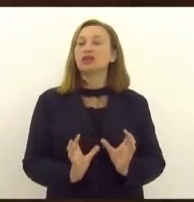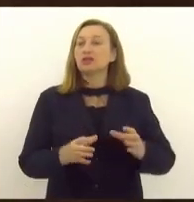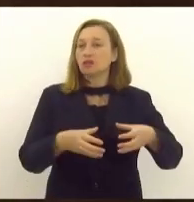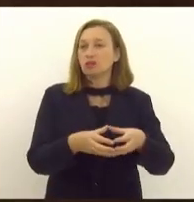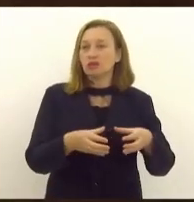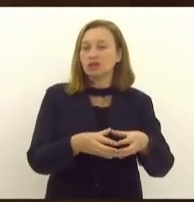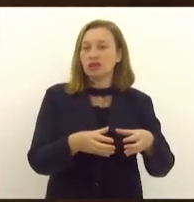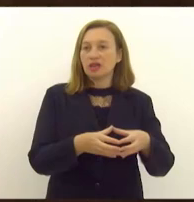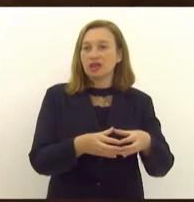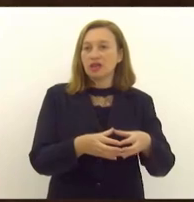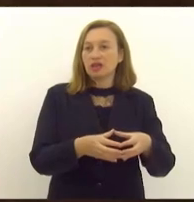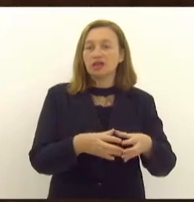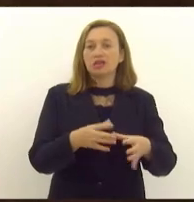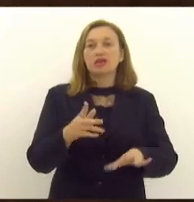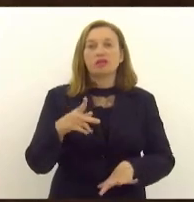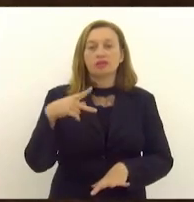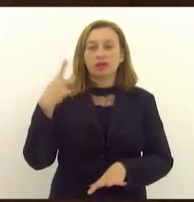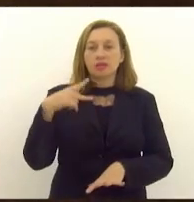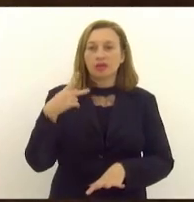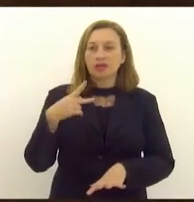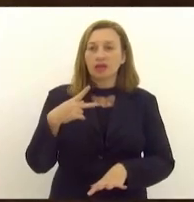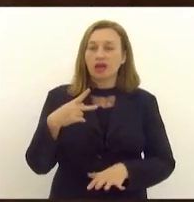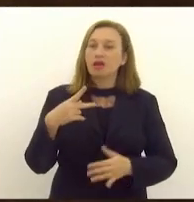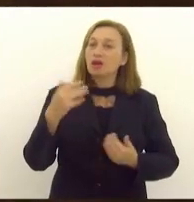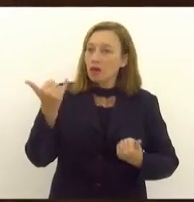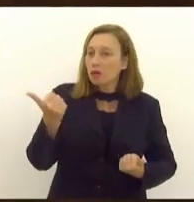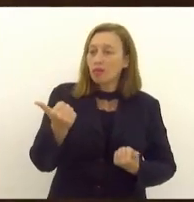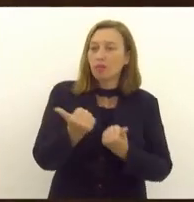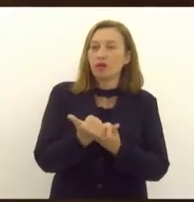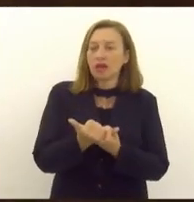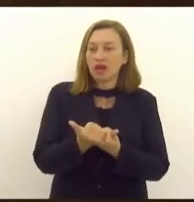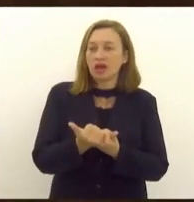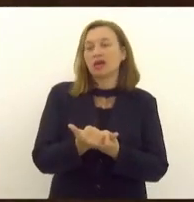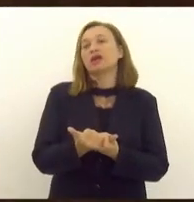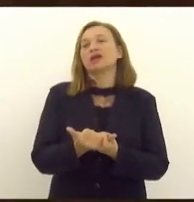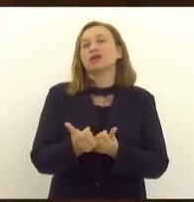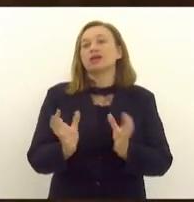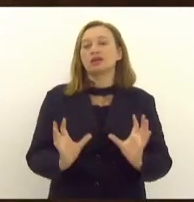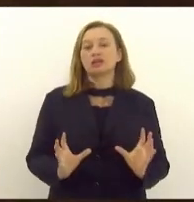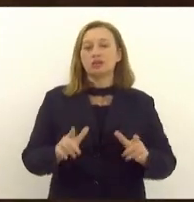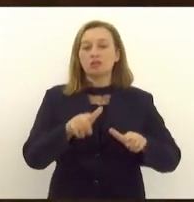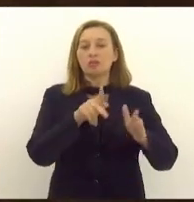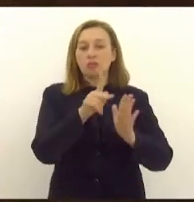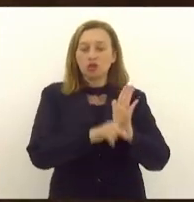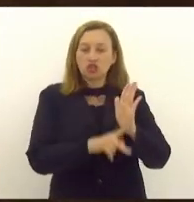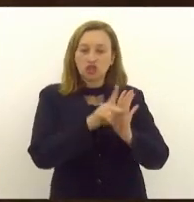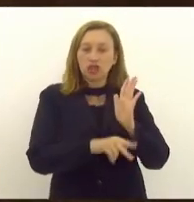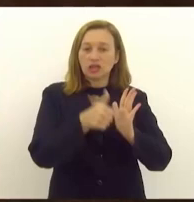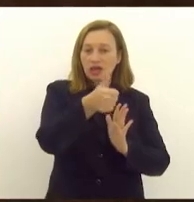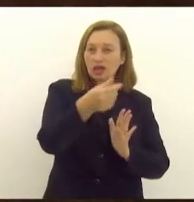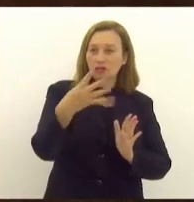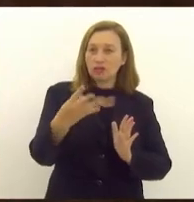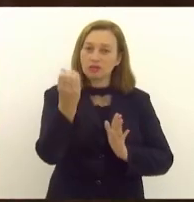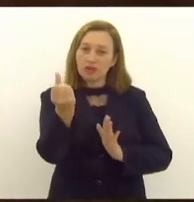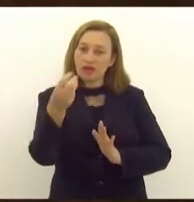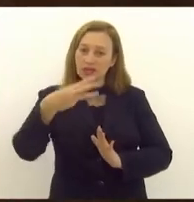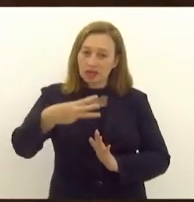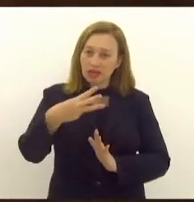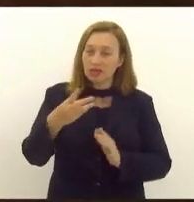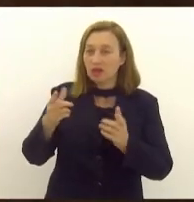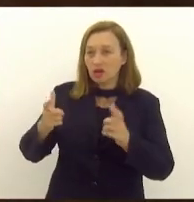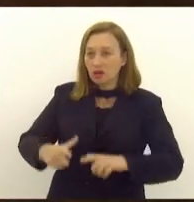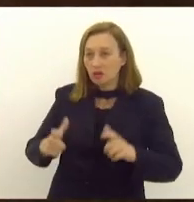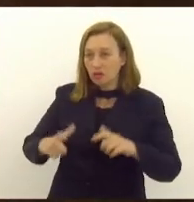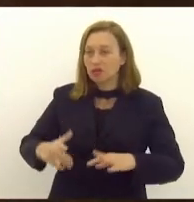não podia deixar de apoiar projeto 1463 onde barra por aí fica